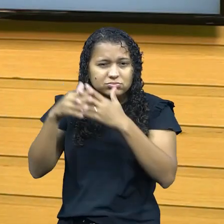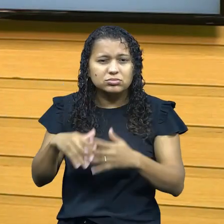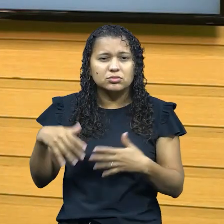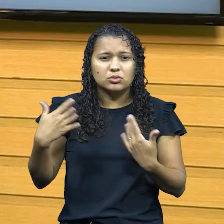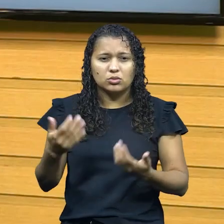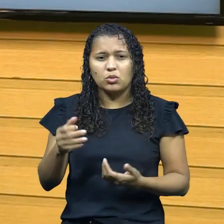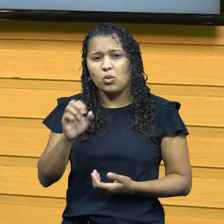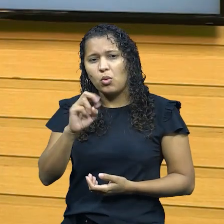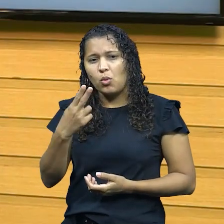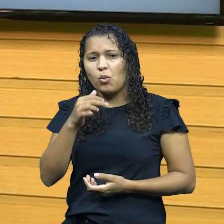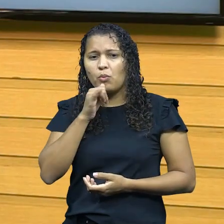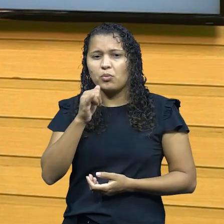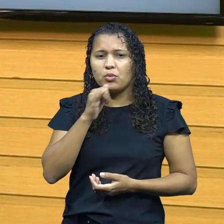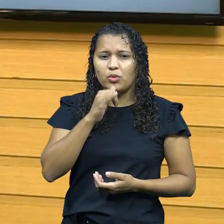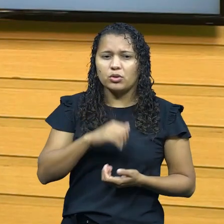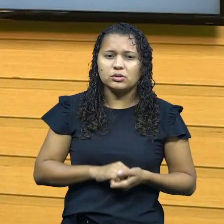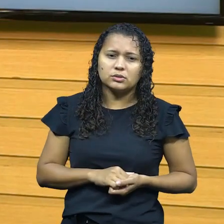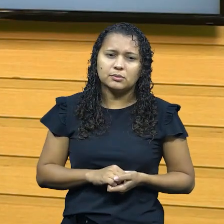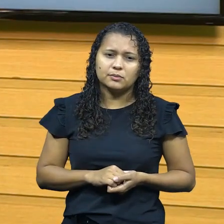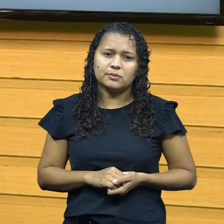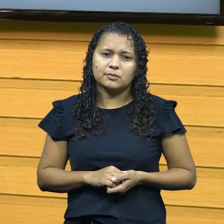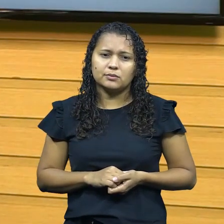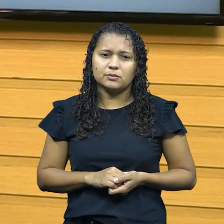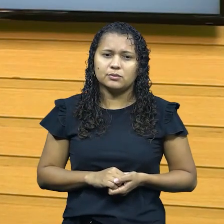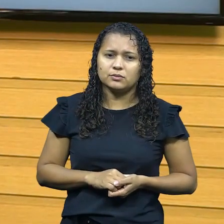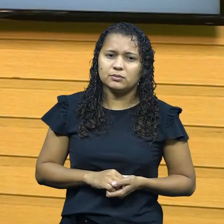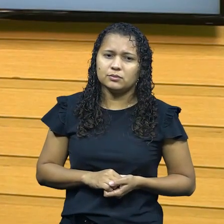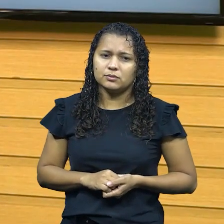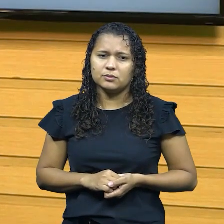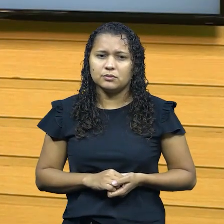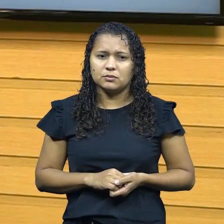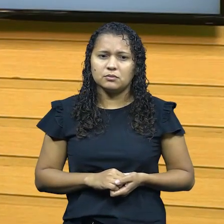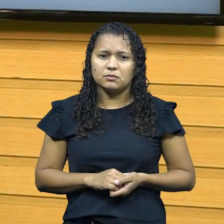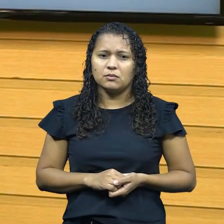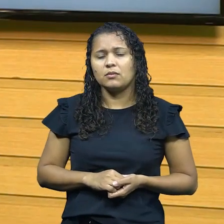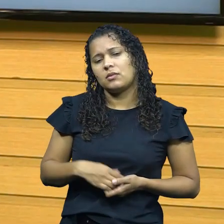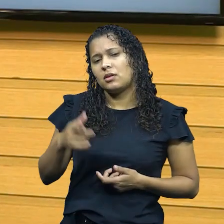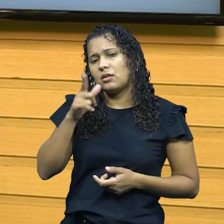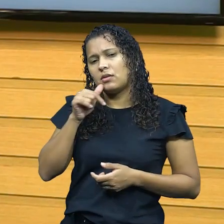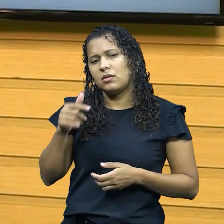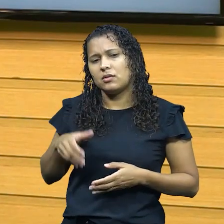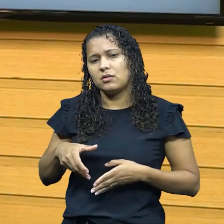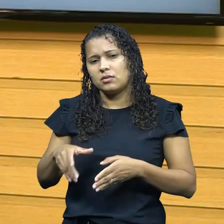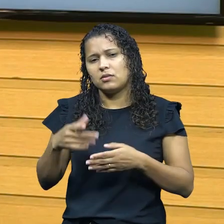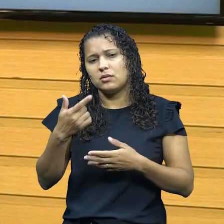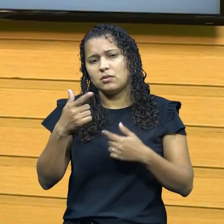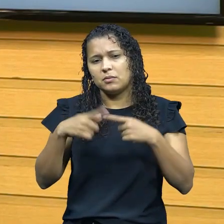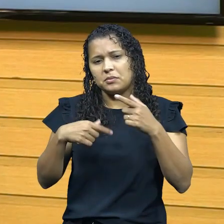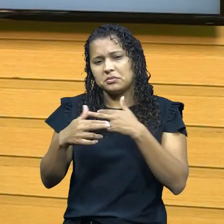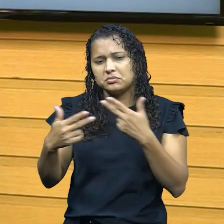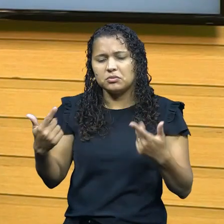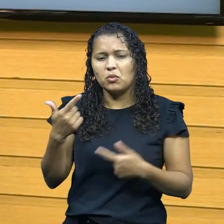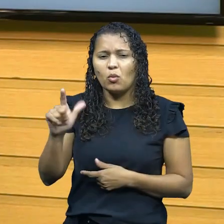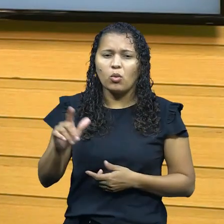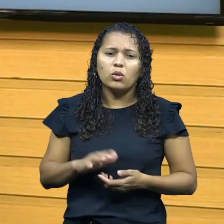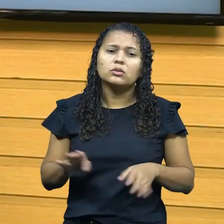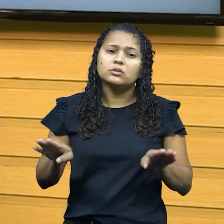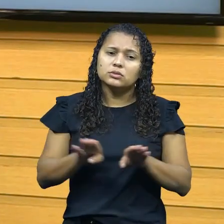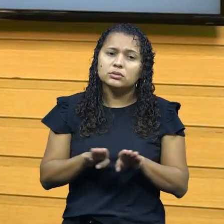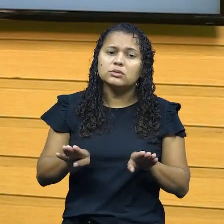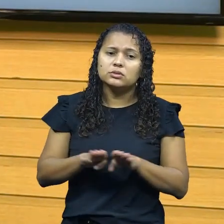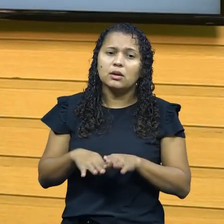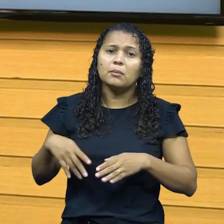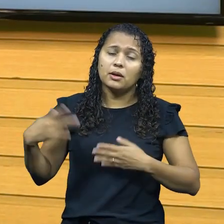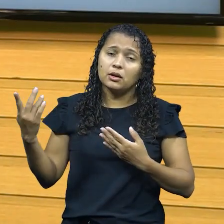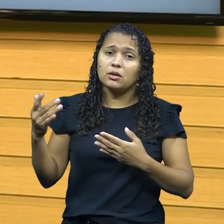dutoviário, né, que é o transporte de líquidos. Também consegue transportar outros produtos, né? E o ferroviário,